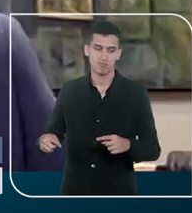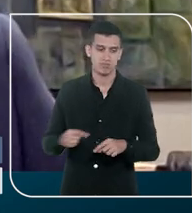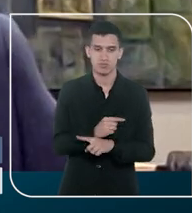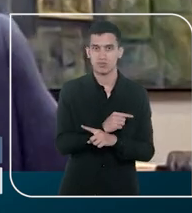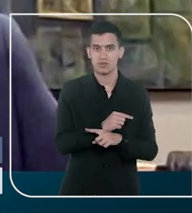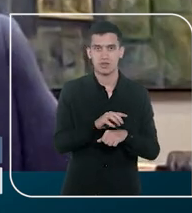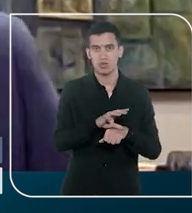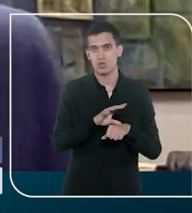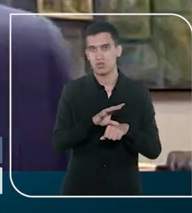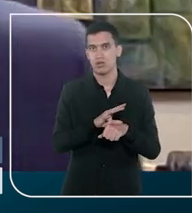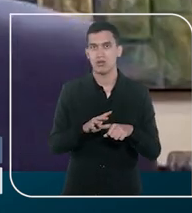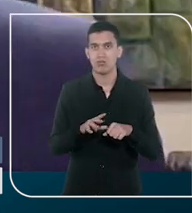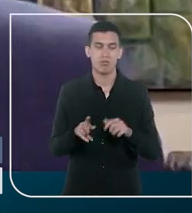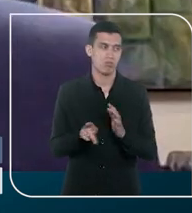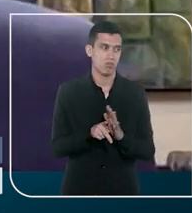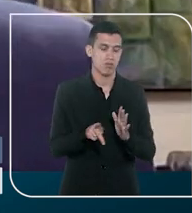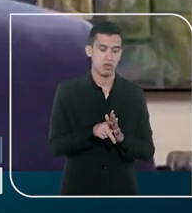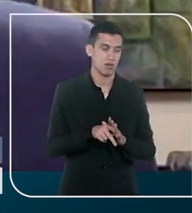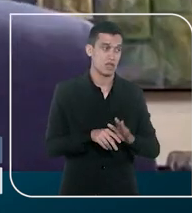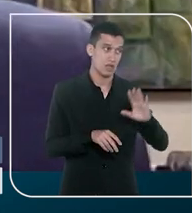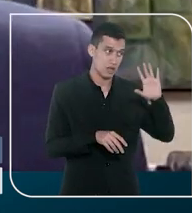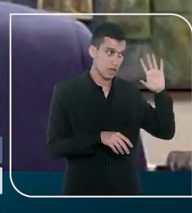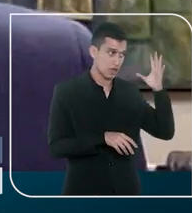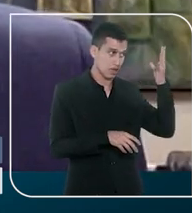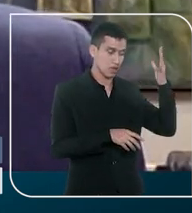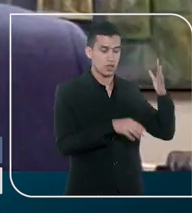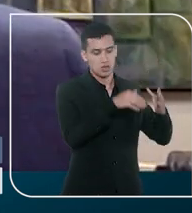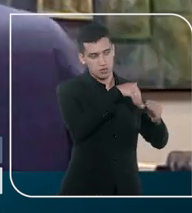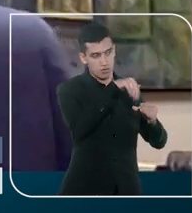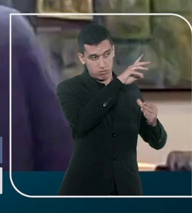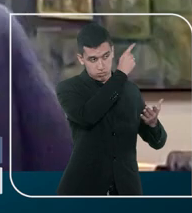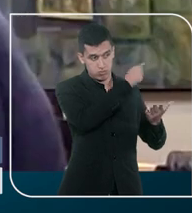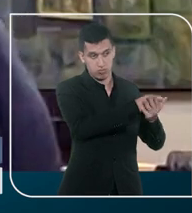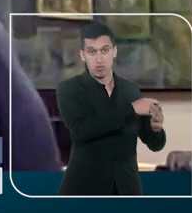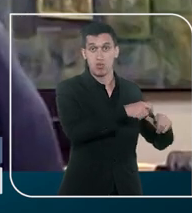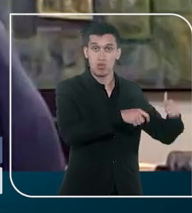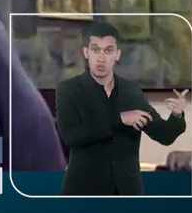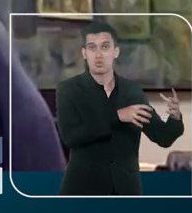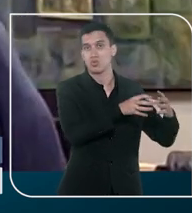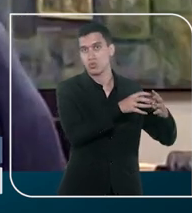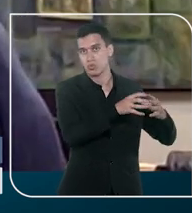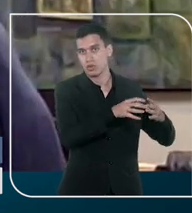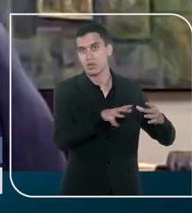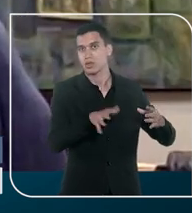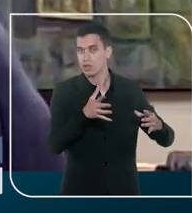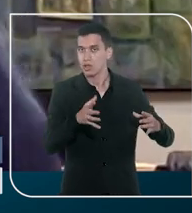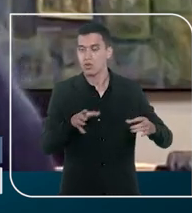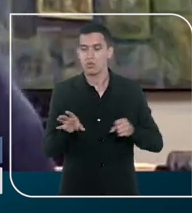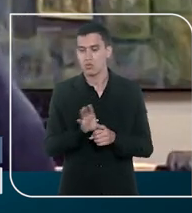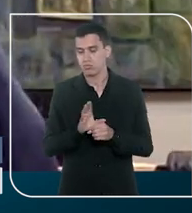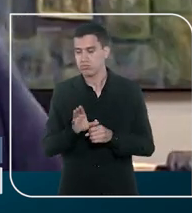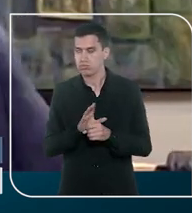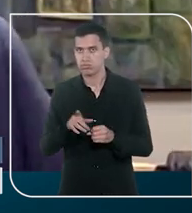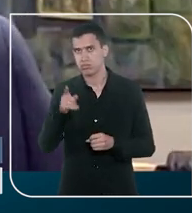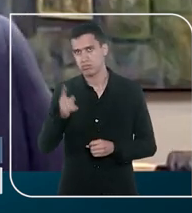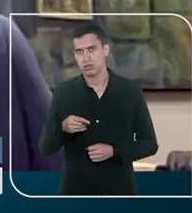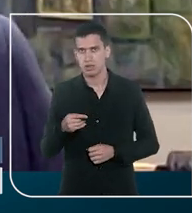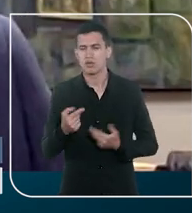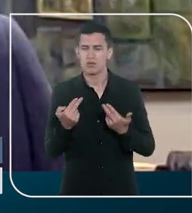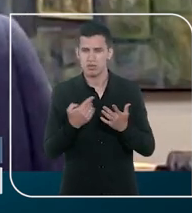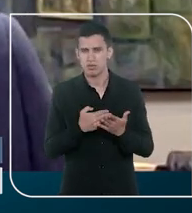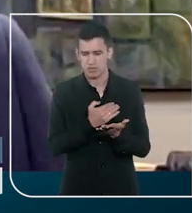acordo proferido por outra turma julgadora. Veja então, a colegialidade é um princípio, como eu disse no início,